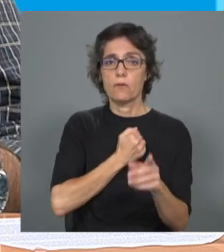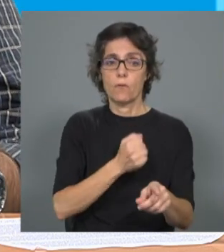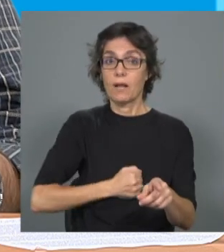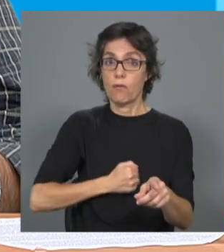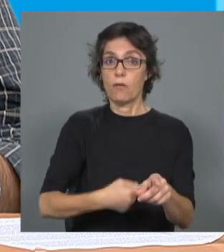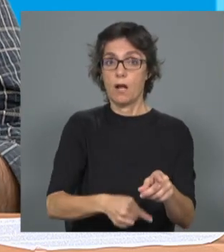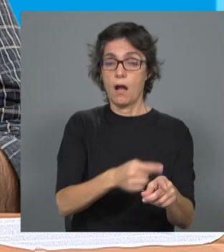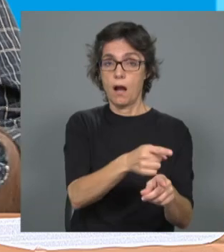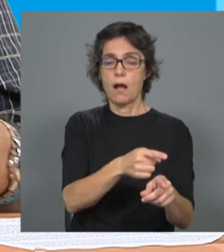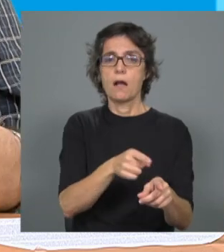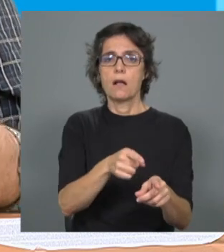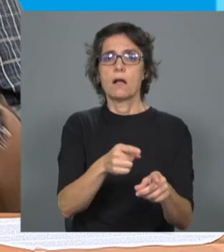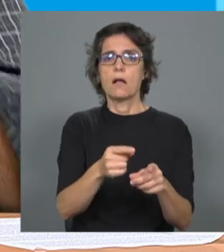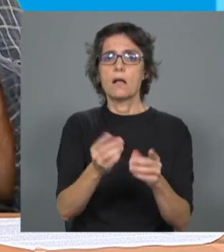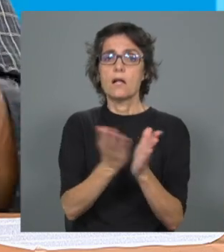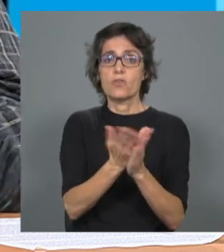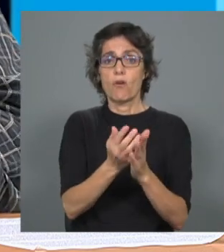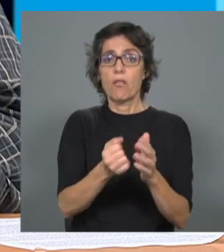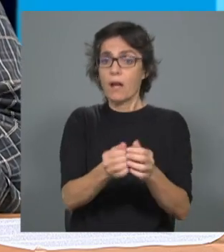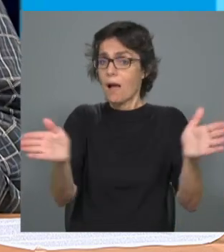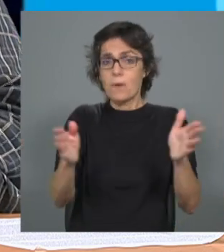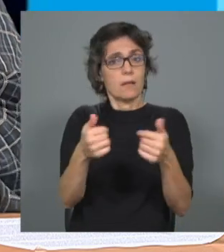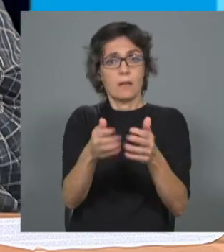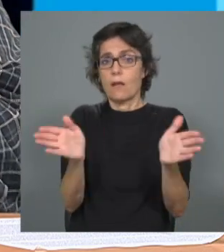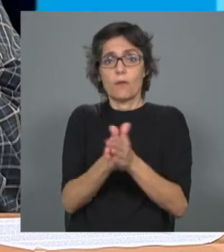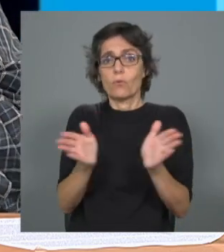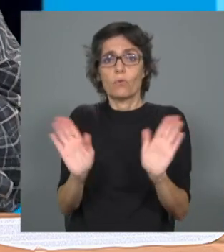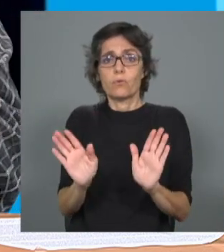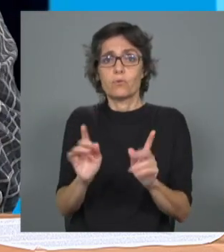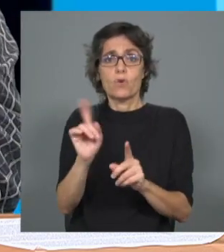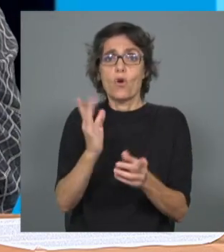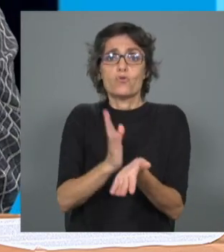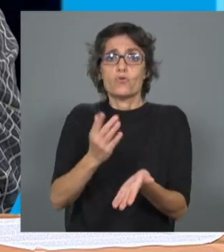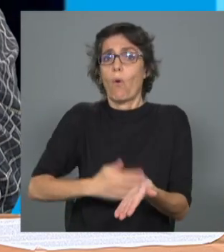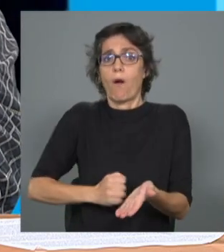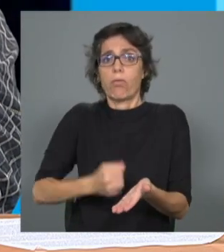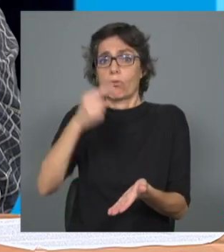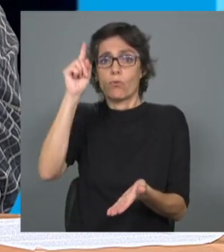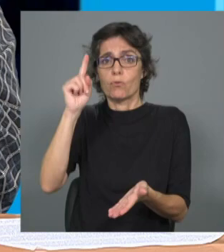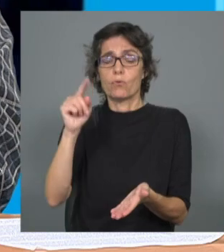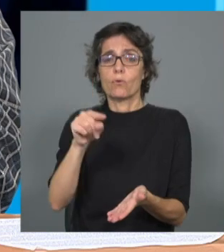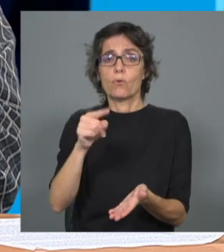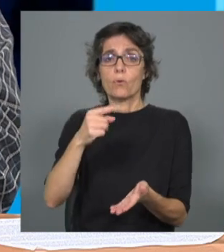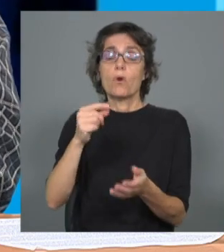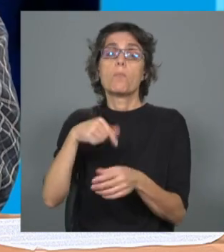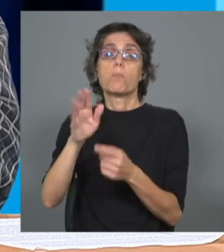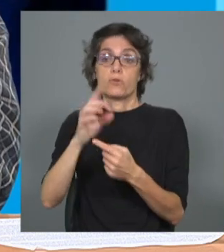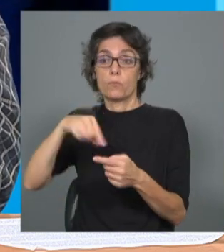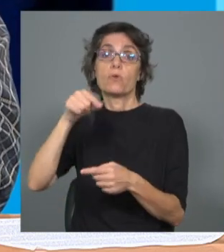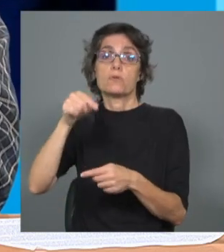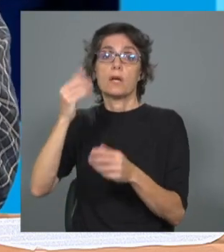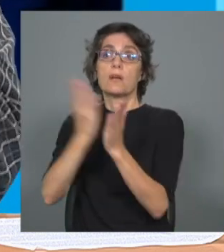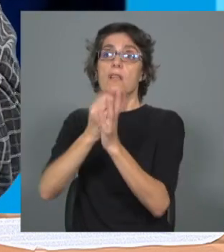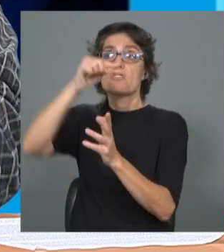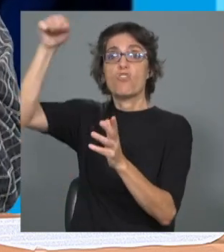só acolhem aqueles que são católicos, mas que acolhem a todos. Quer dizer, nós temos este problema aqui na Europa, sobretudo cruz, não cruz nas